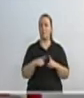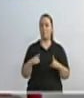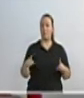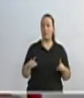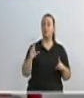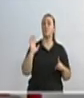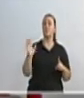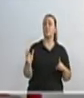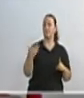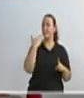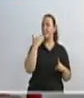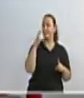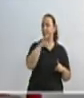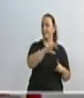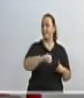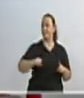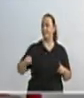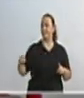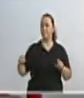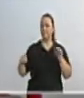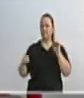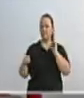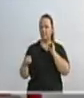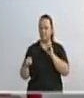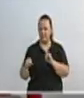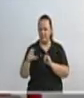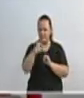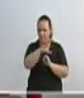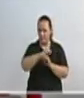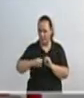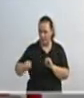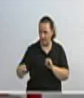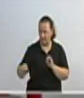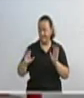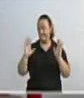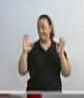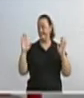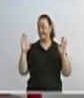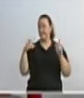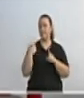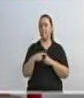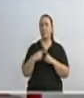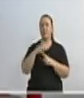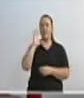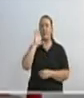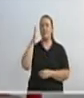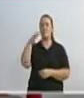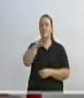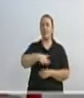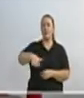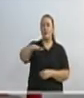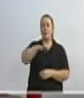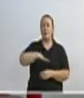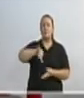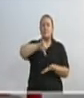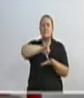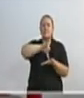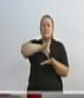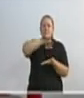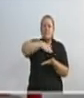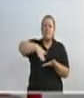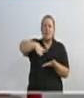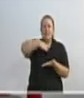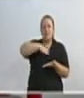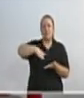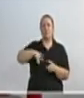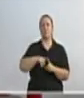essa antena de lá, essa móvel. E aí, se levar aquela móvel que resolveu pelo menos a área central da Velha Grande, aí mesmo que a gente fica sem nada, porque aquela móvel ainda